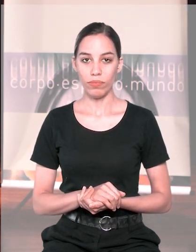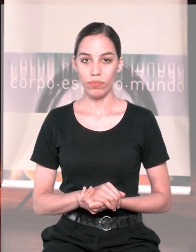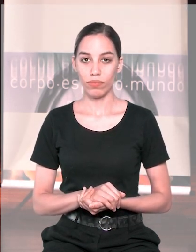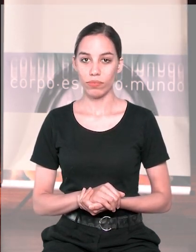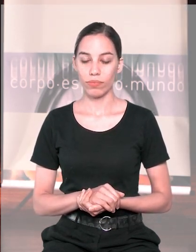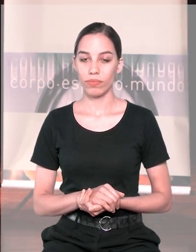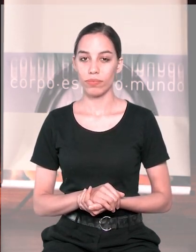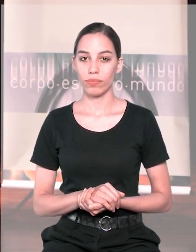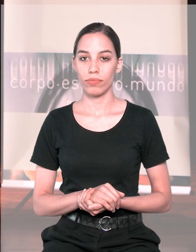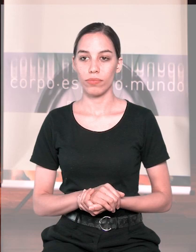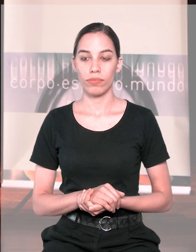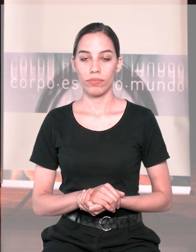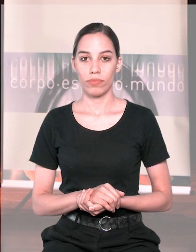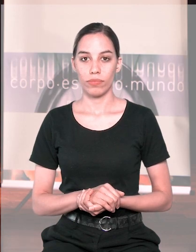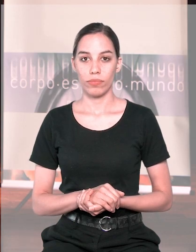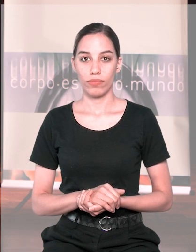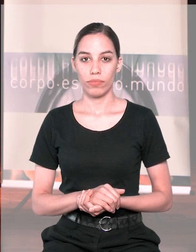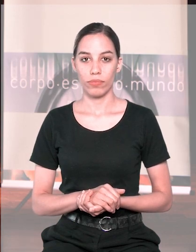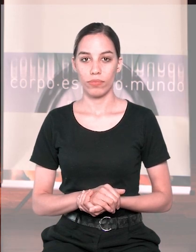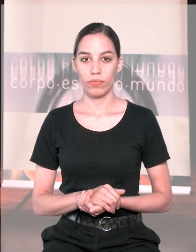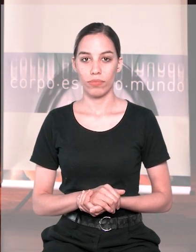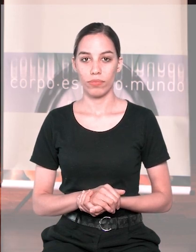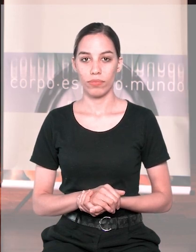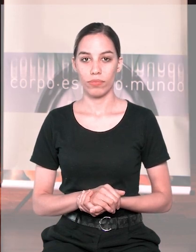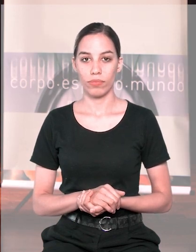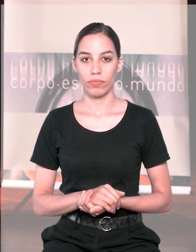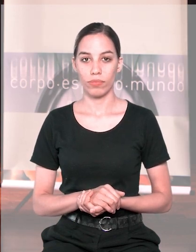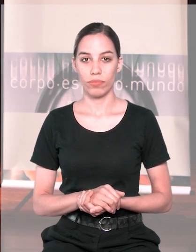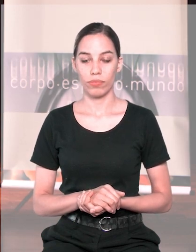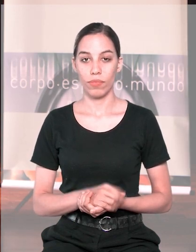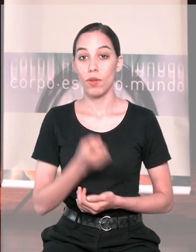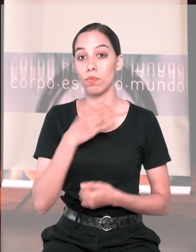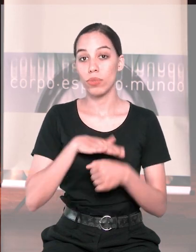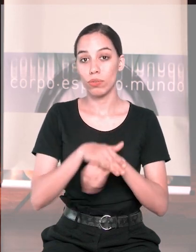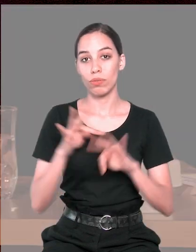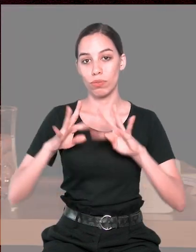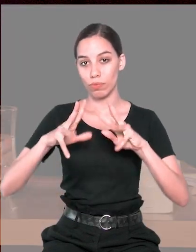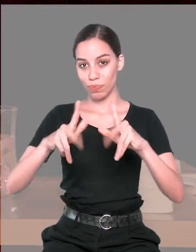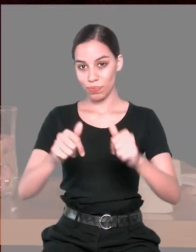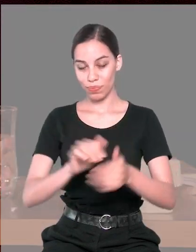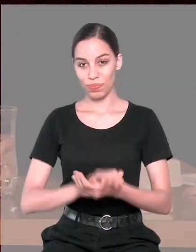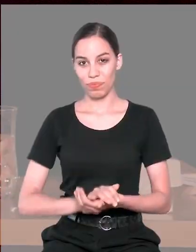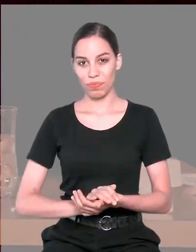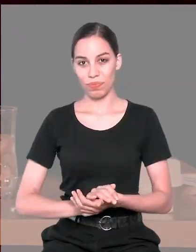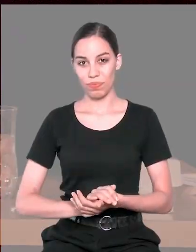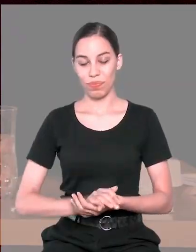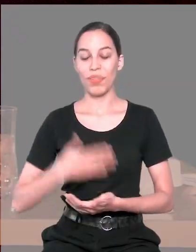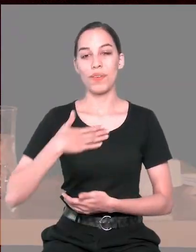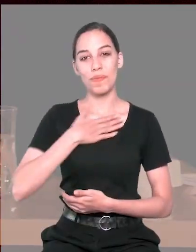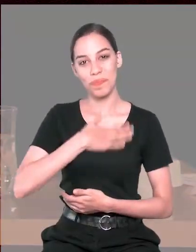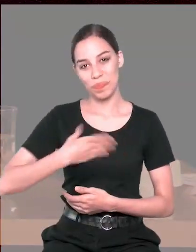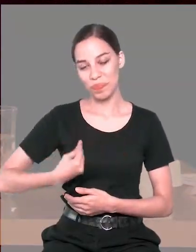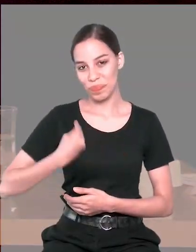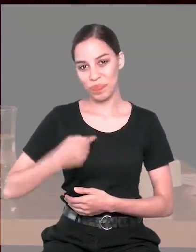Ele veste uma camisa social cinza e usa um óculos de hastes pretas. Boa noite a todos.